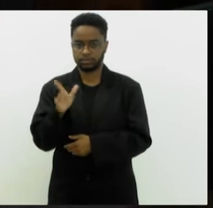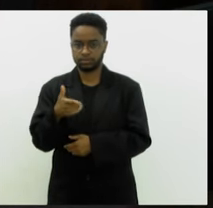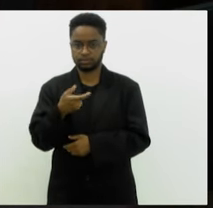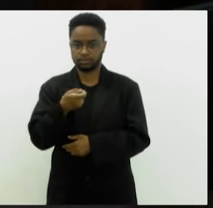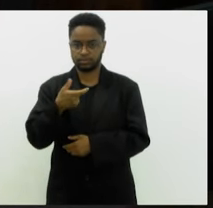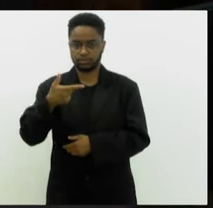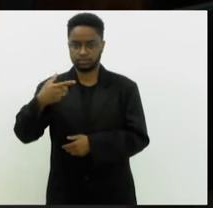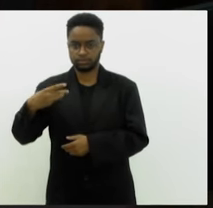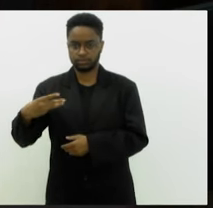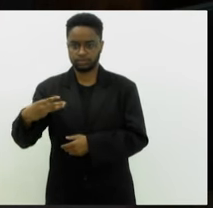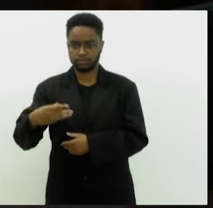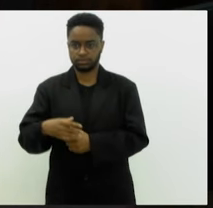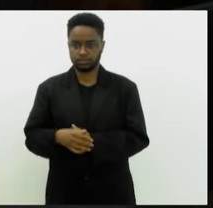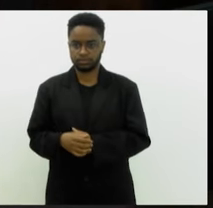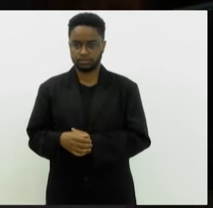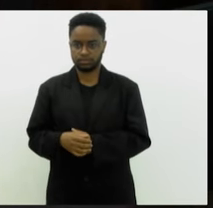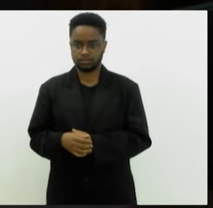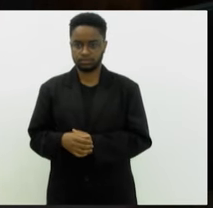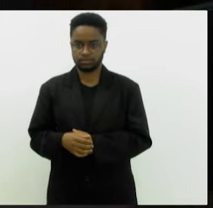165/2023. Esse aqui.